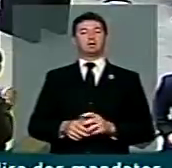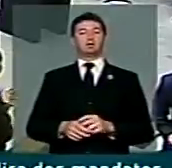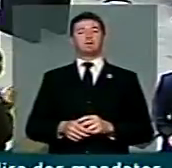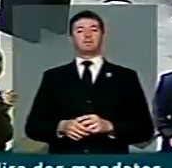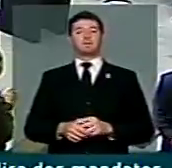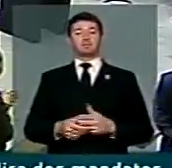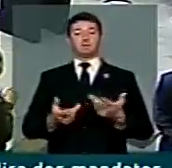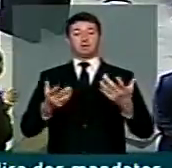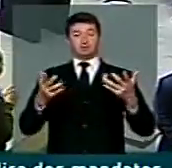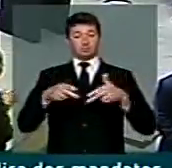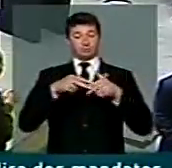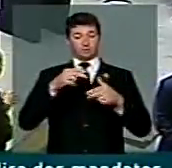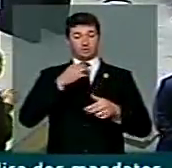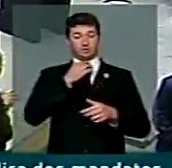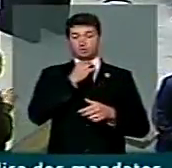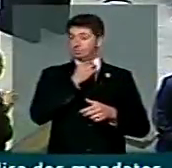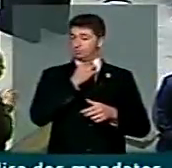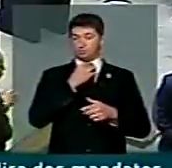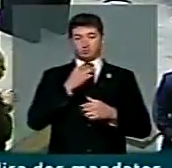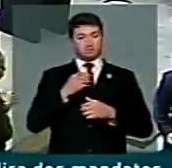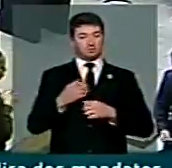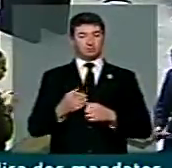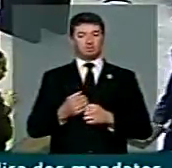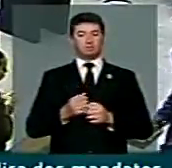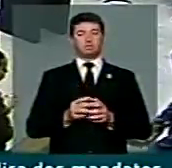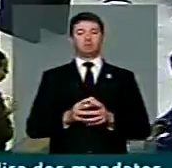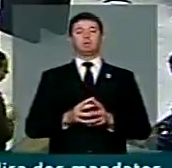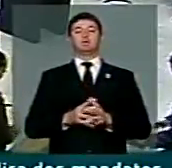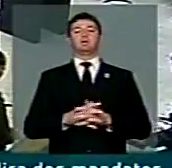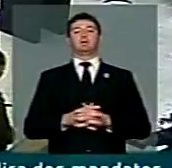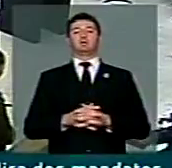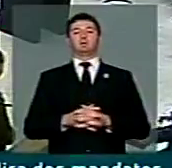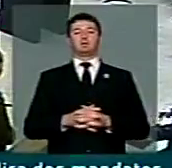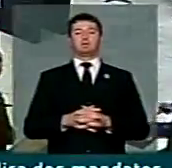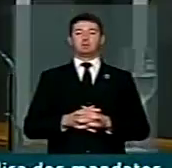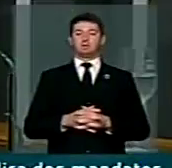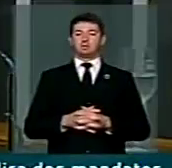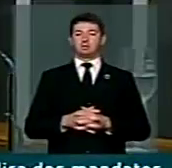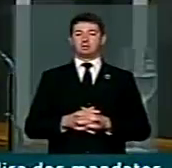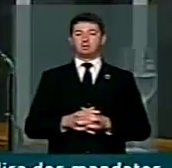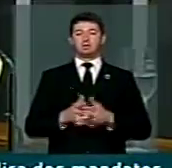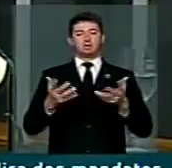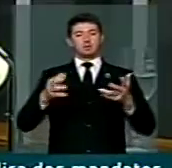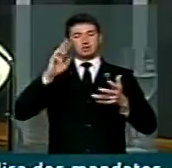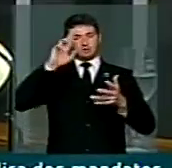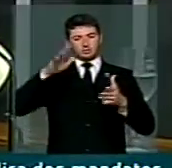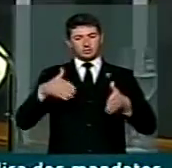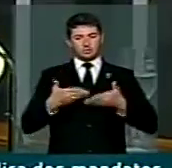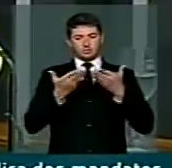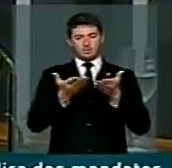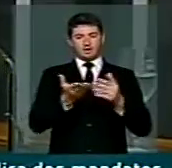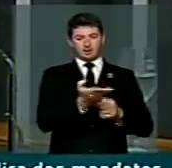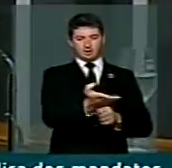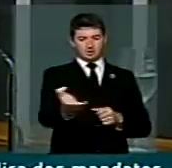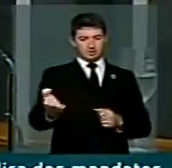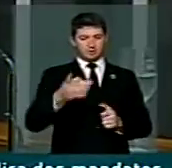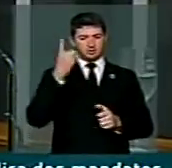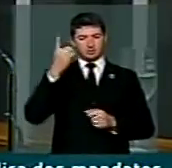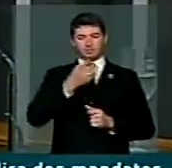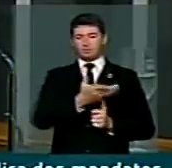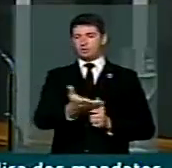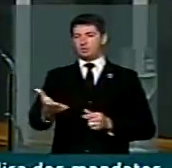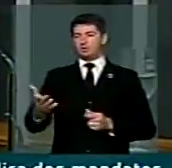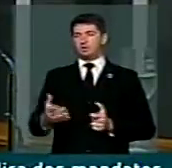Para tanto, senhoras e senhores parlamentares, senhoras e senhores homenageados, senhoras